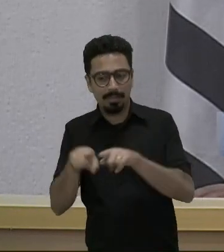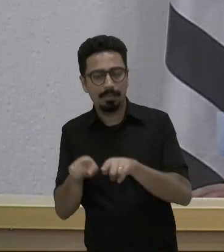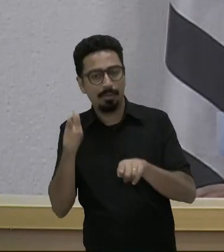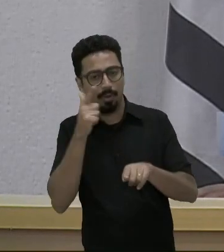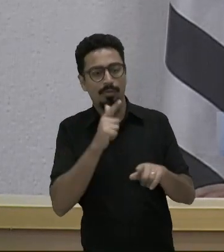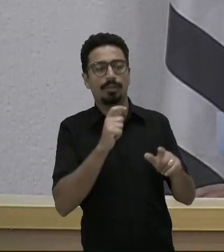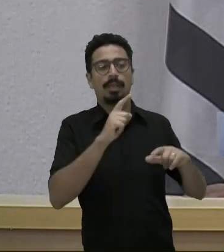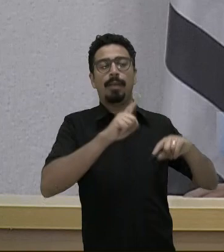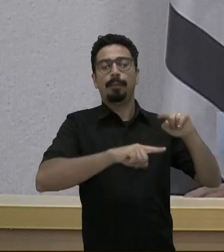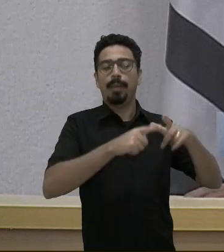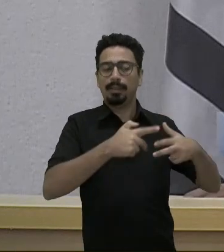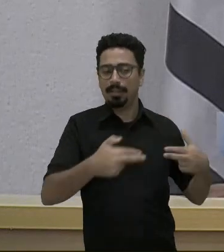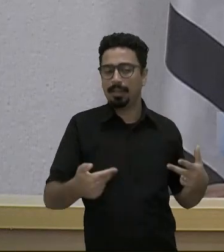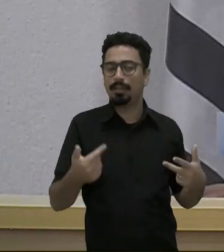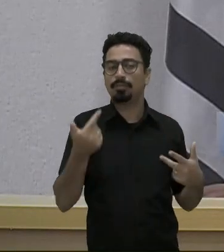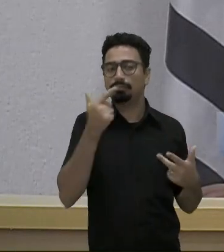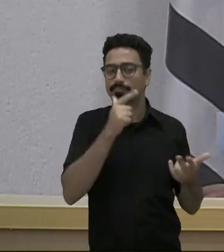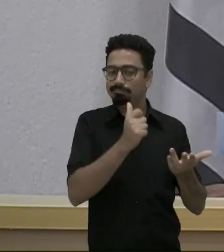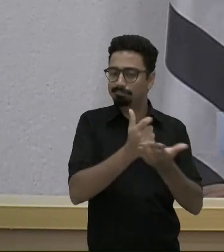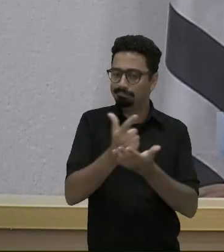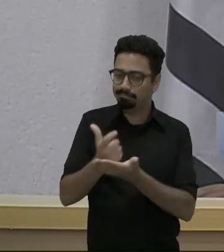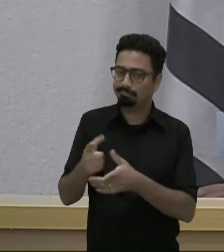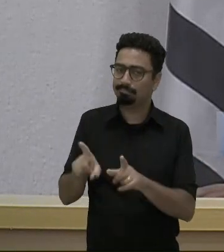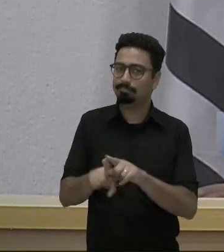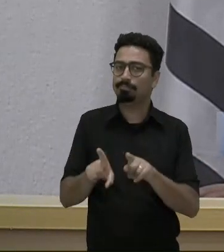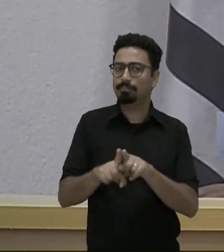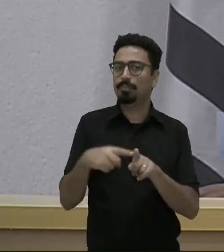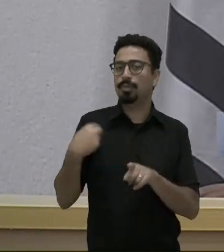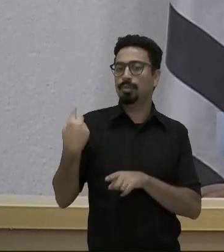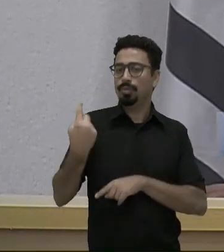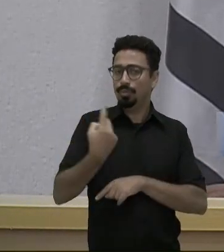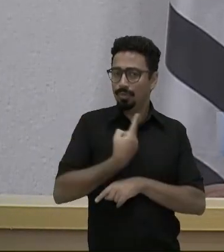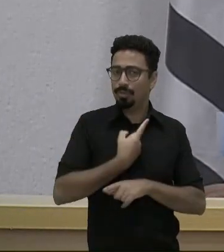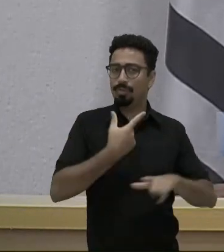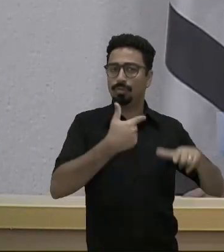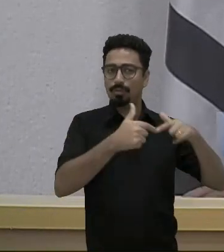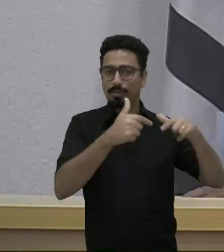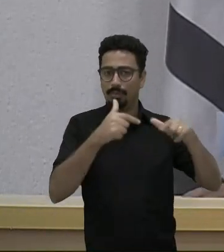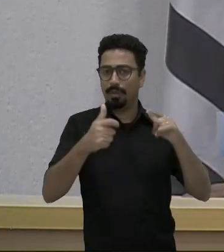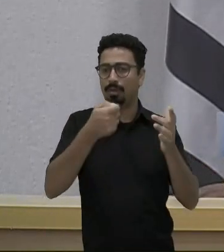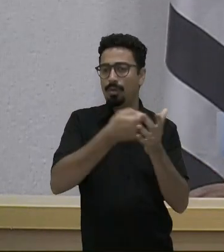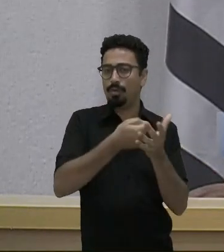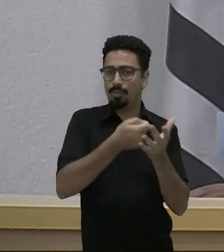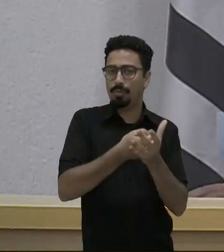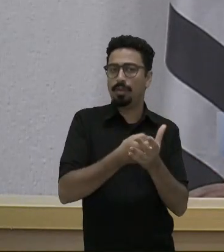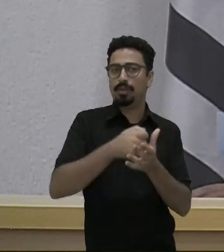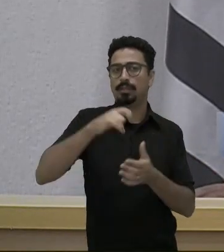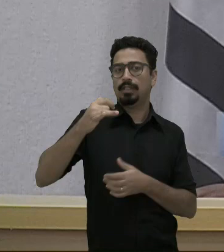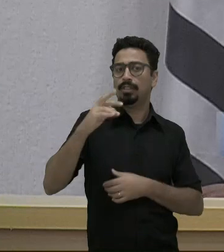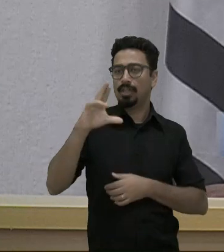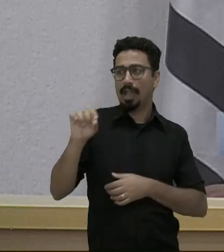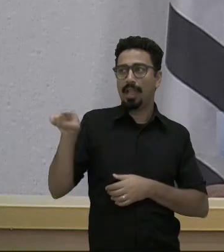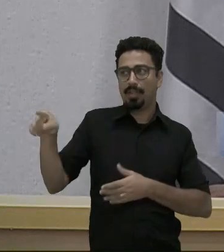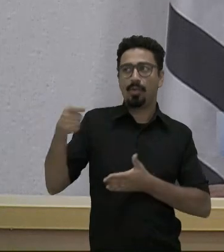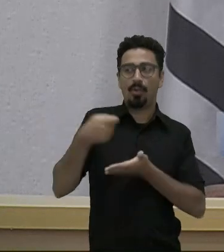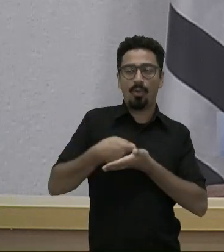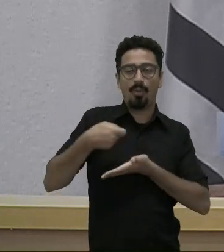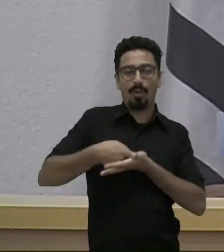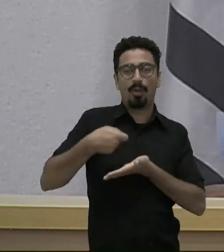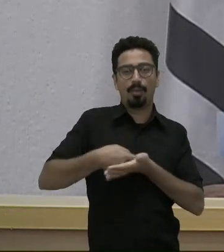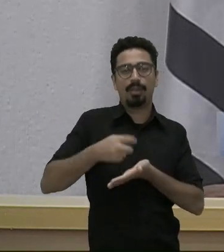gente está fortemente. Depois de bastante trabalho, muita cobrança do Jairo, muita cobrança